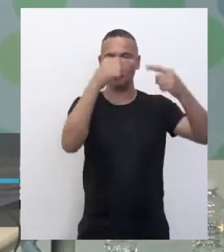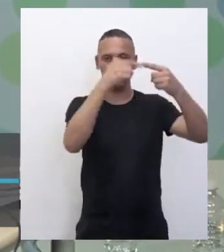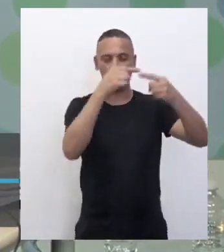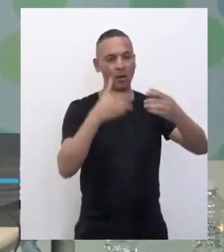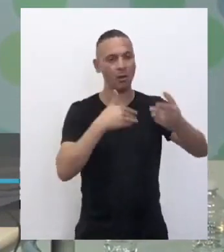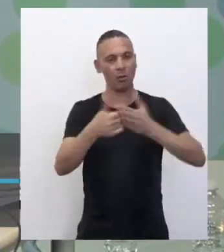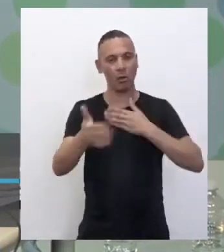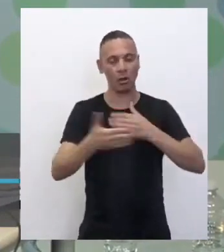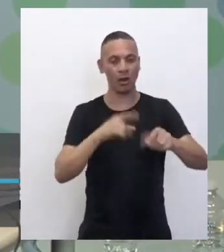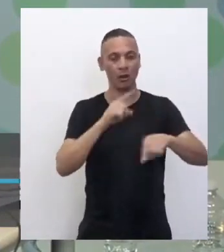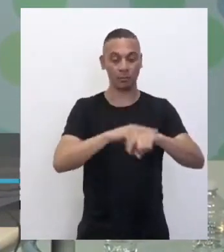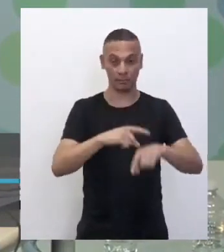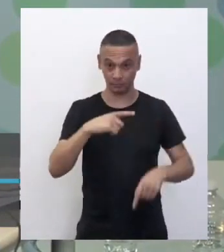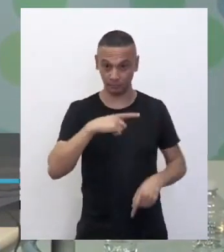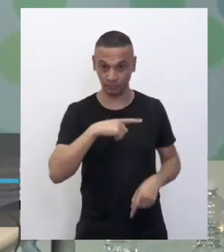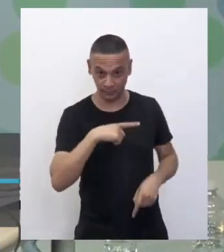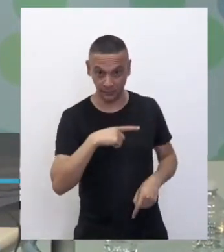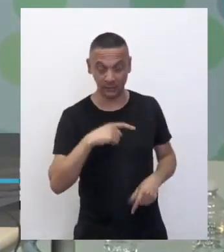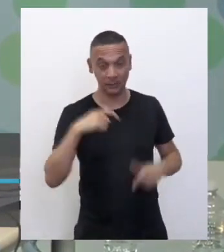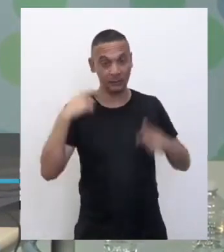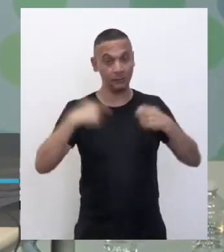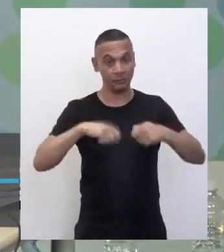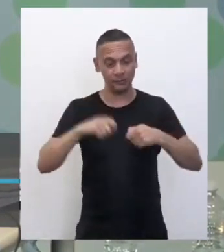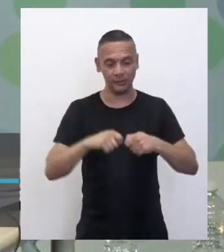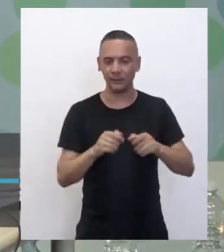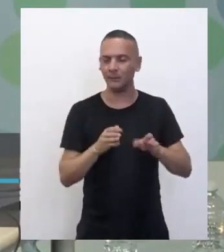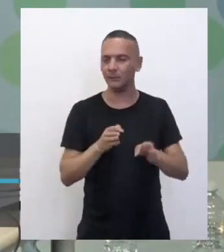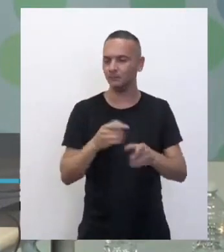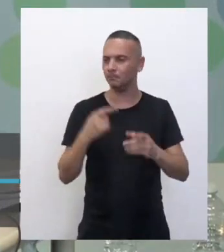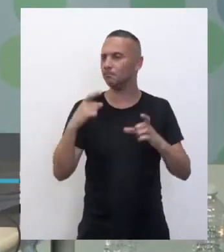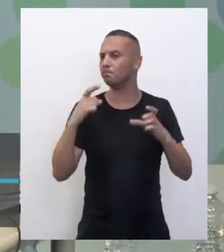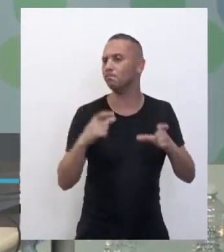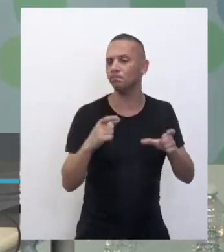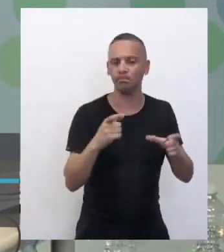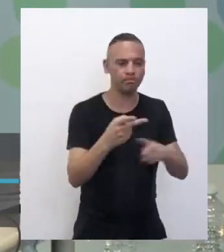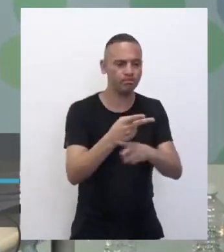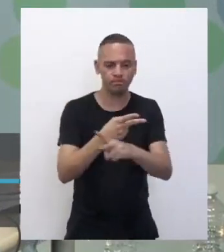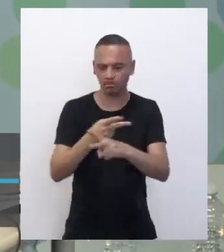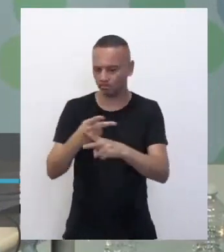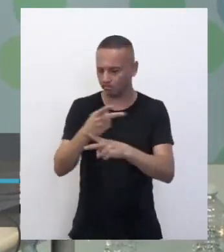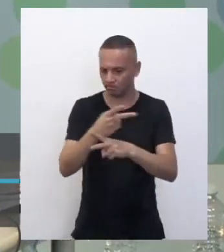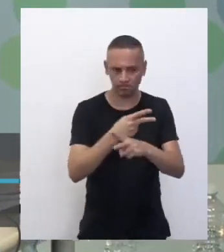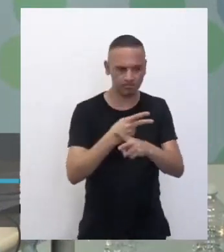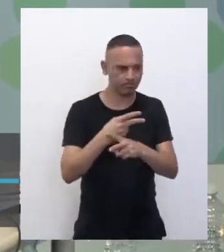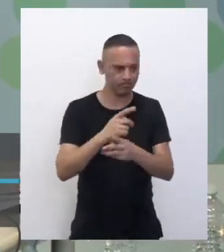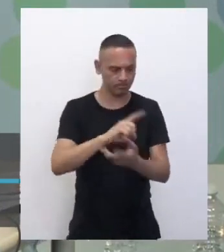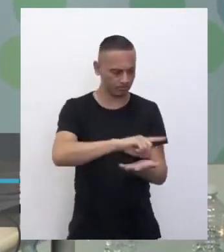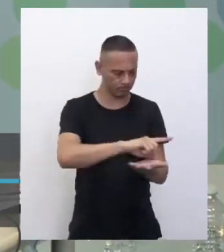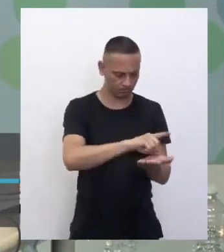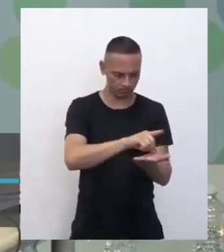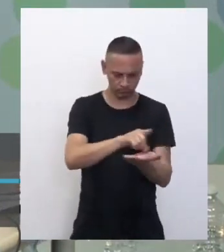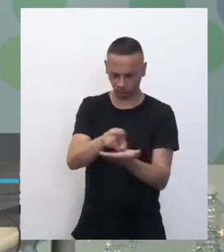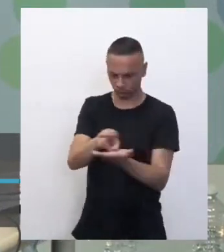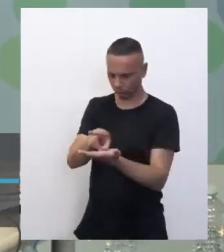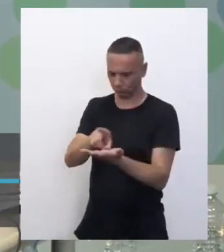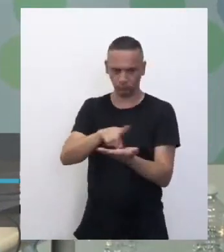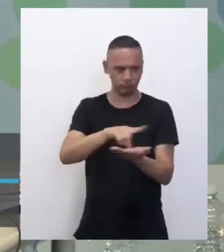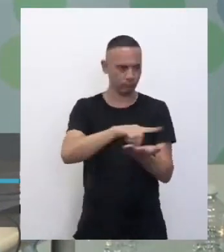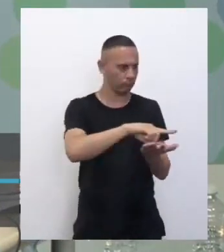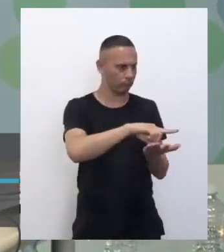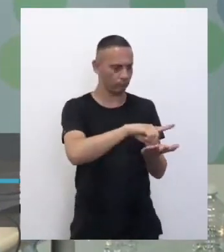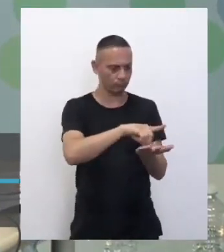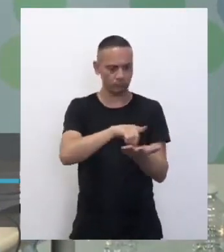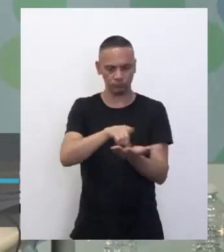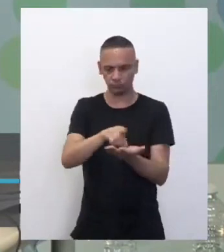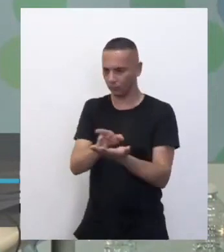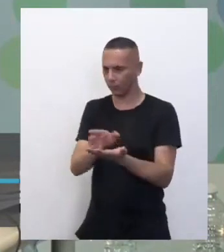você esteja e você precisa se localizar e você precisa encontrar um lugar para caminhar, ela